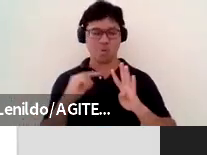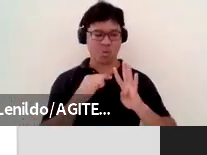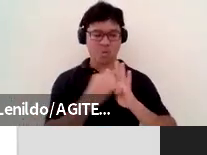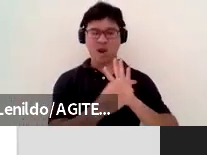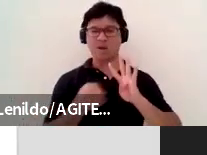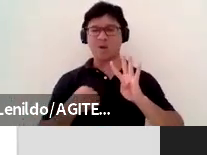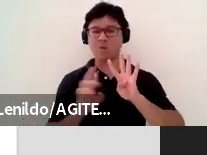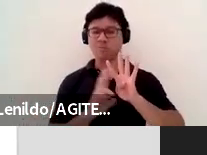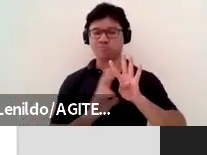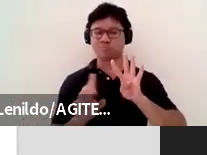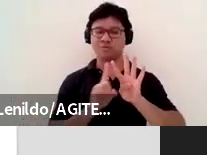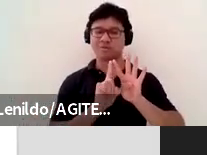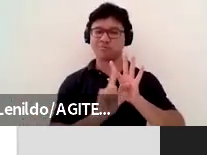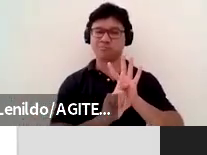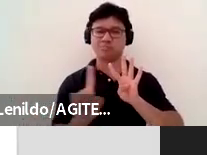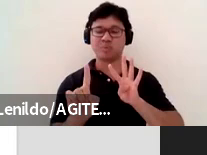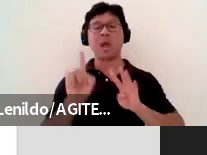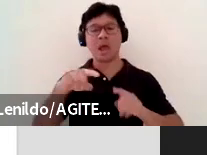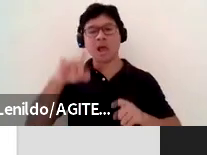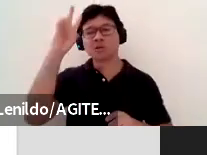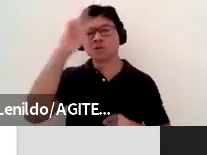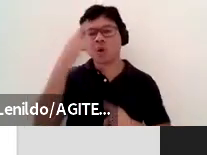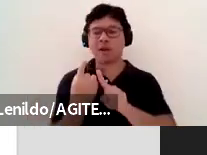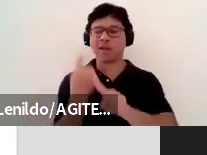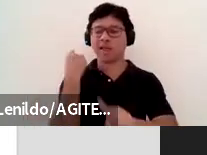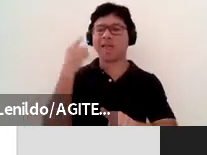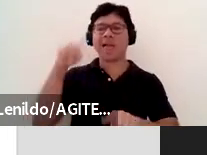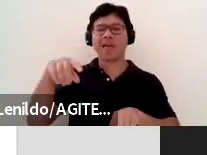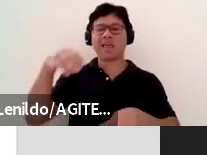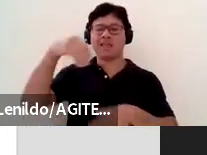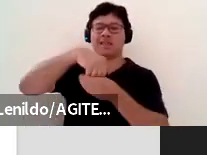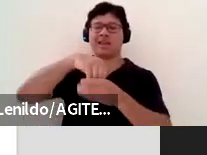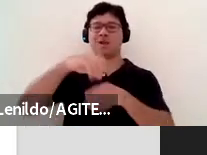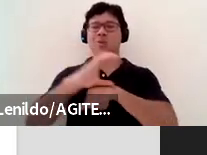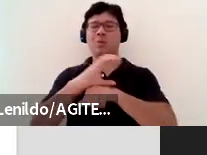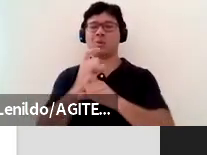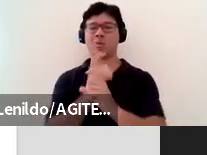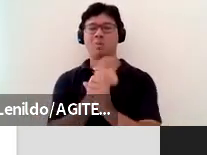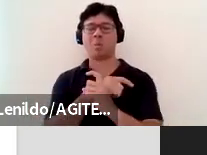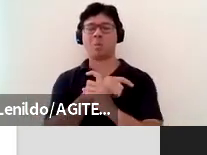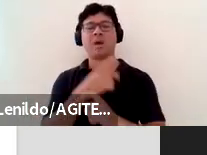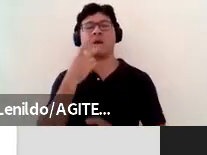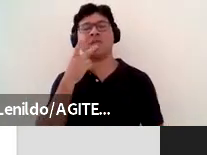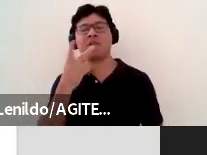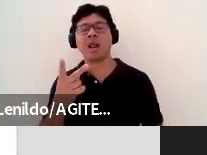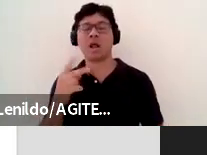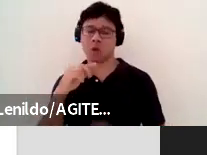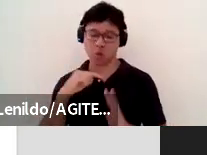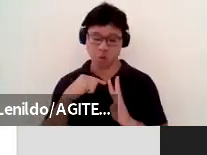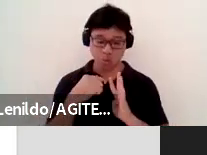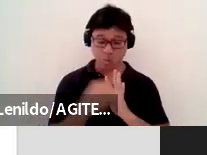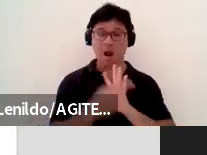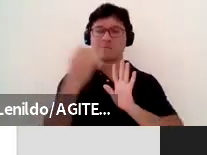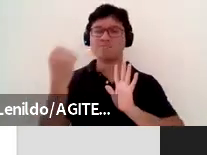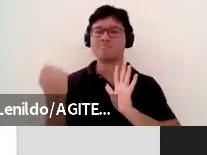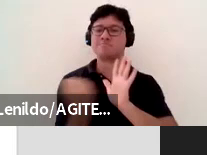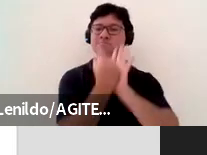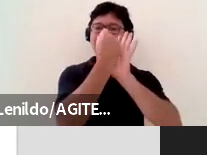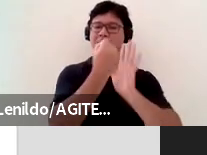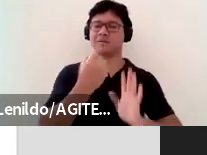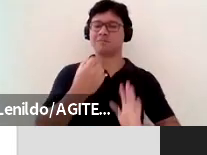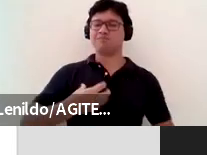começou literalmente na PUC, né? Então não é um modo de dizer. Todas nós fomos marcadas e